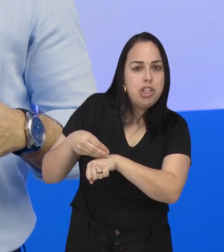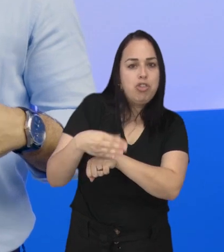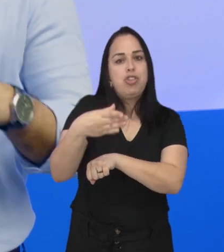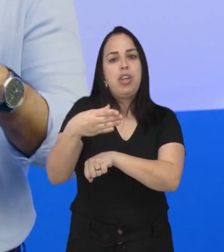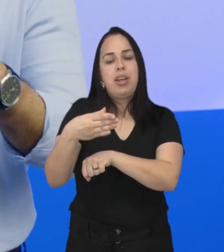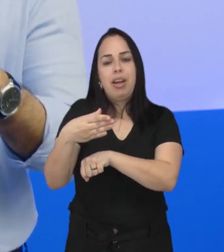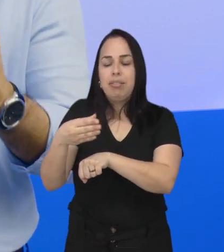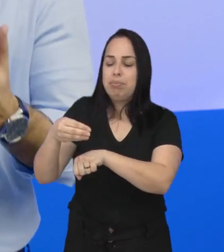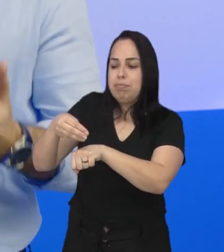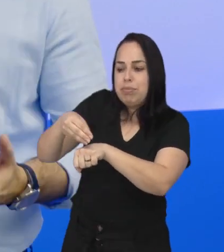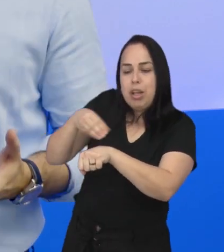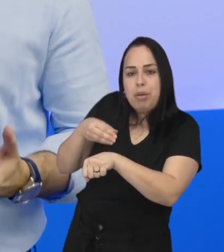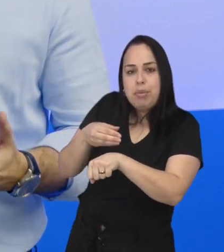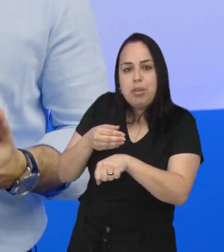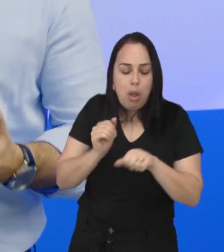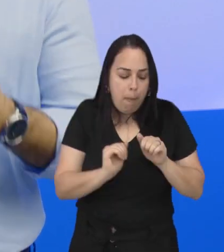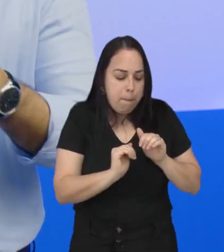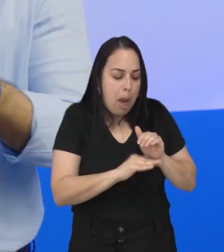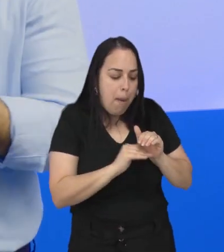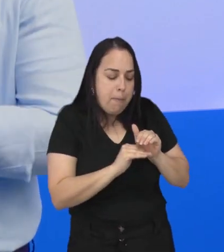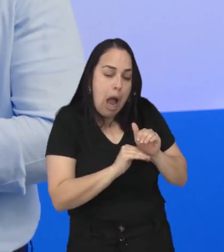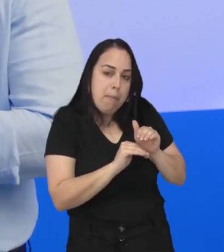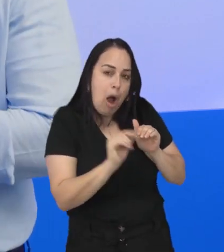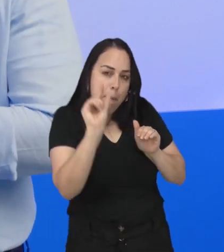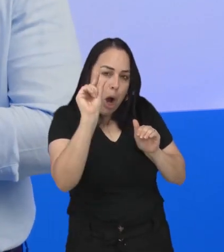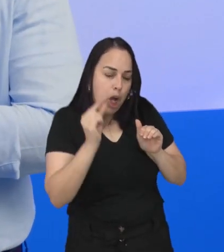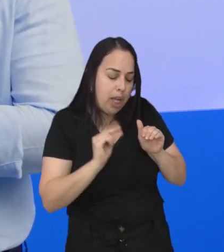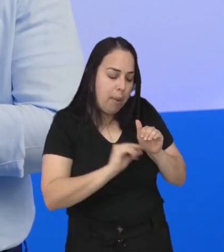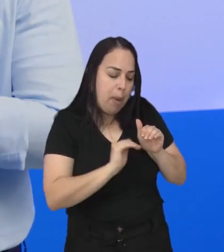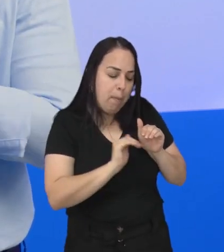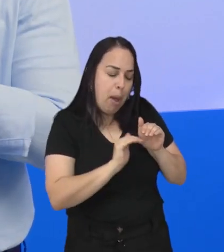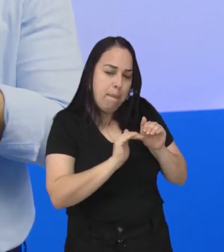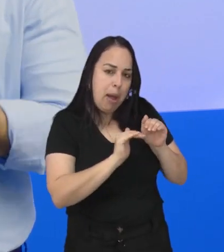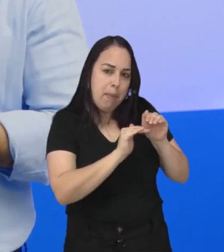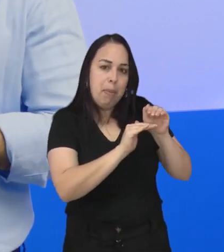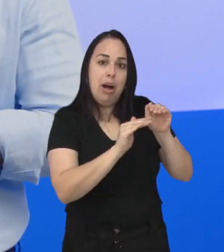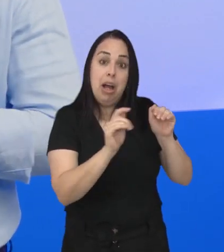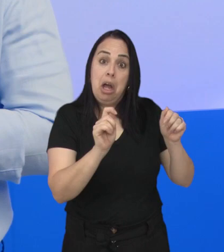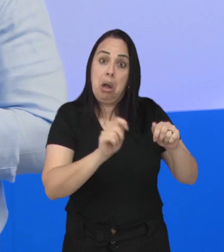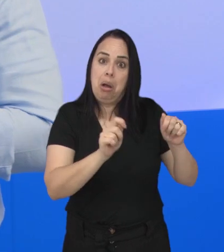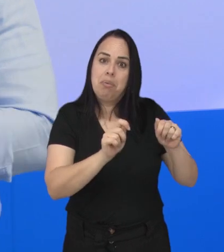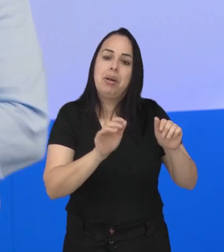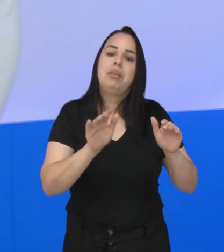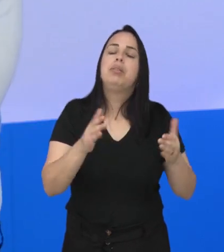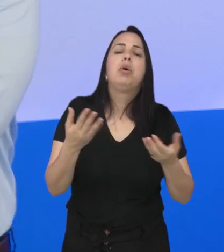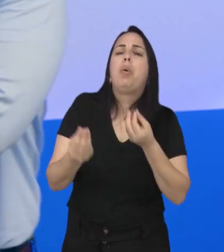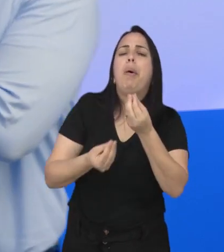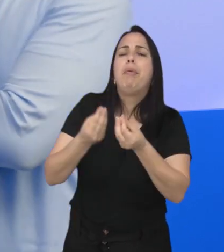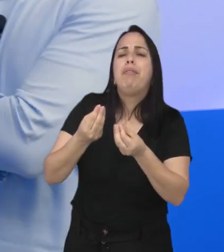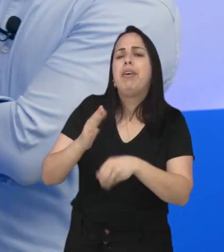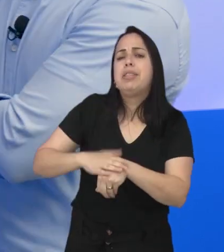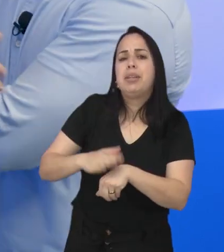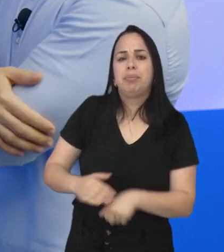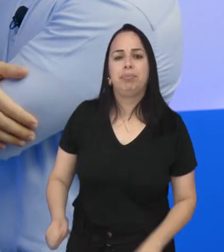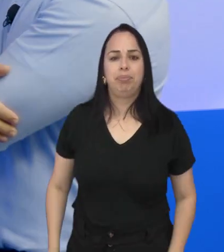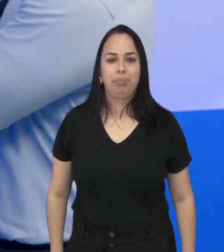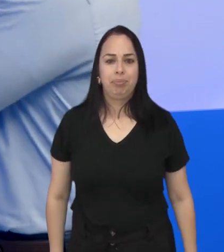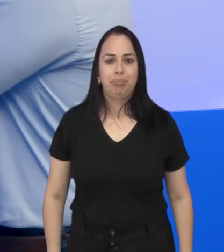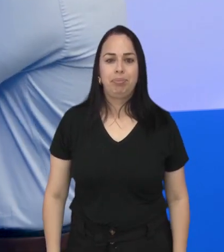dicas de como é possível poupar, mesmo que um pouquinho, quando não sobra muito no fim do mês. Mas como fazer isso,